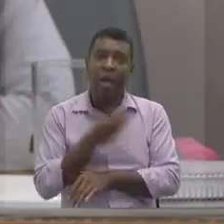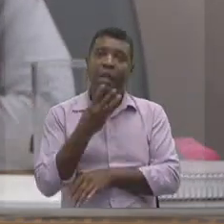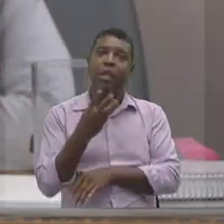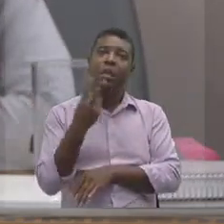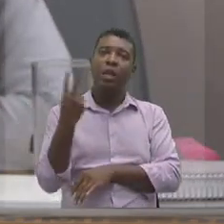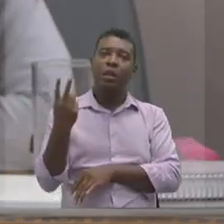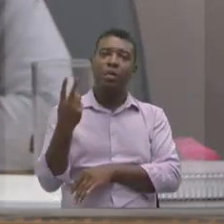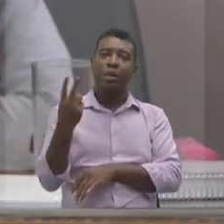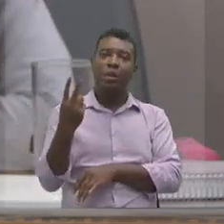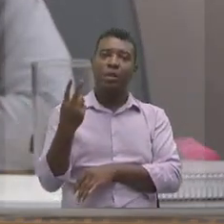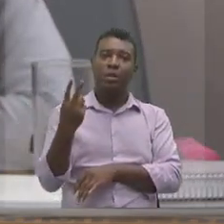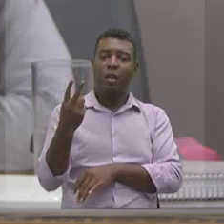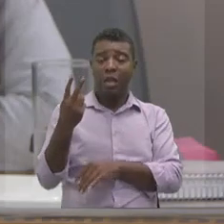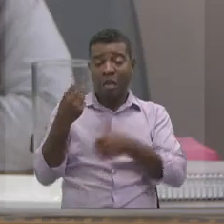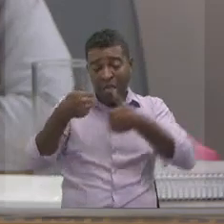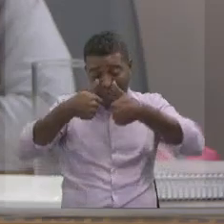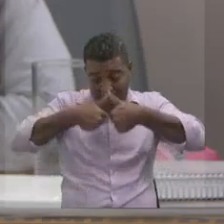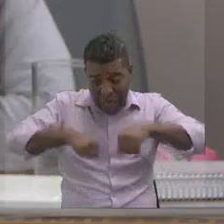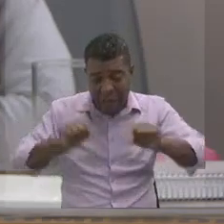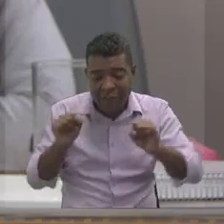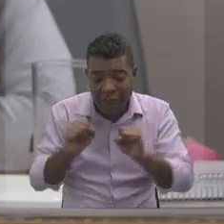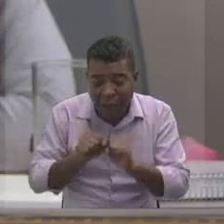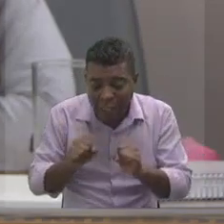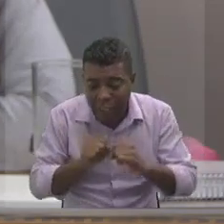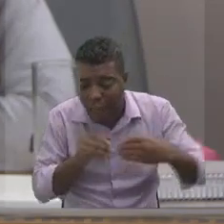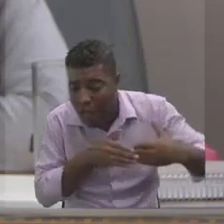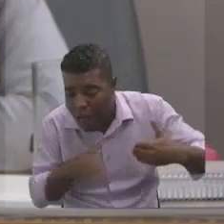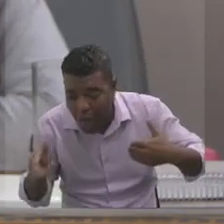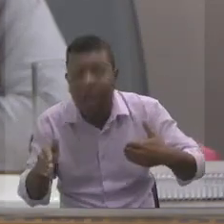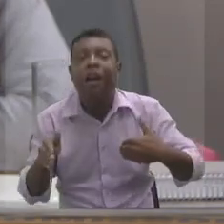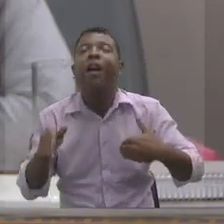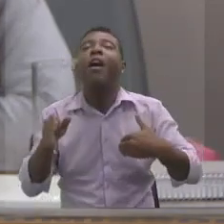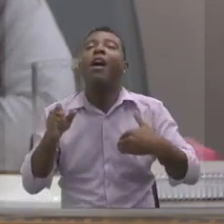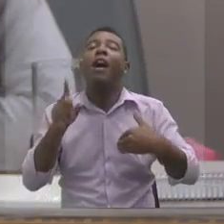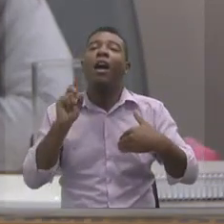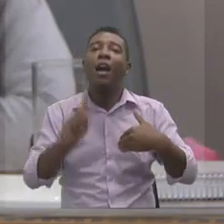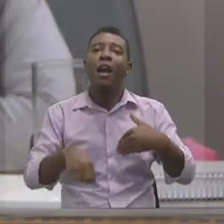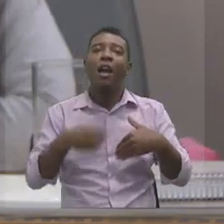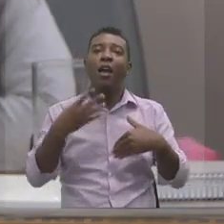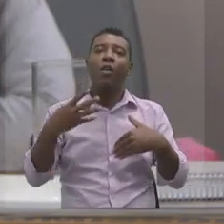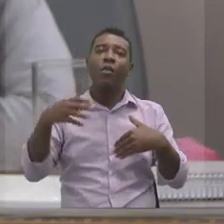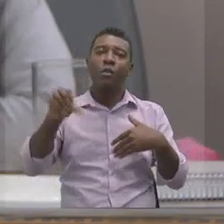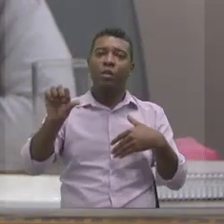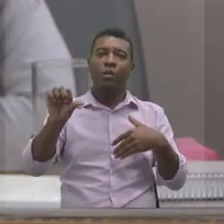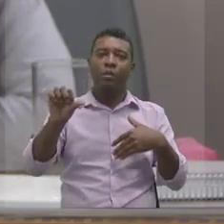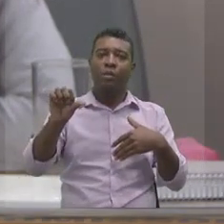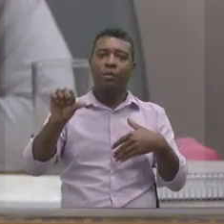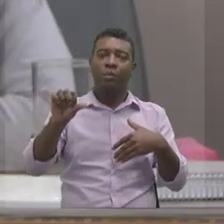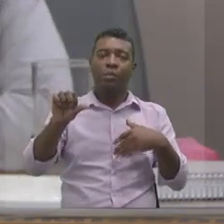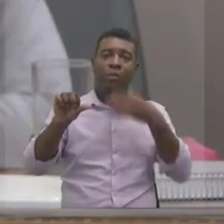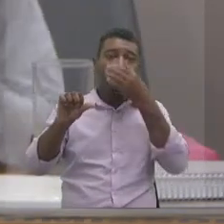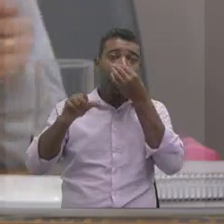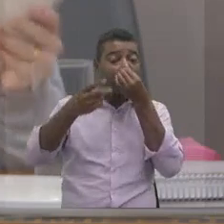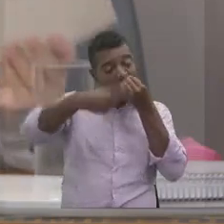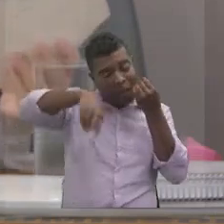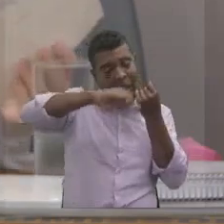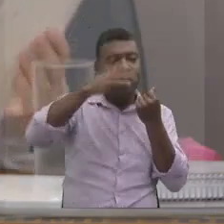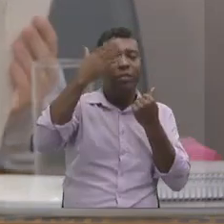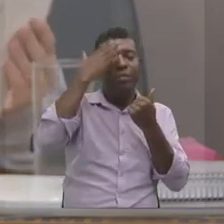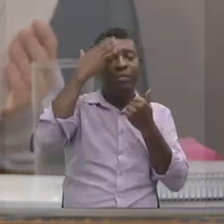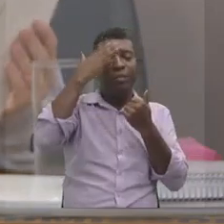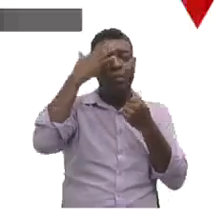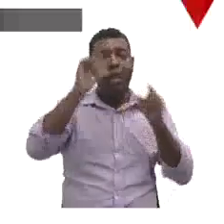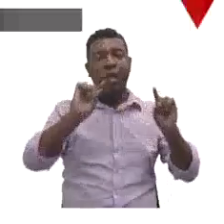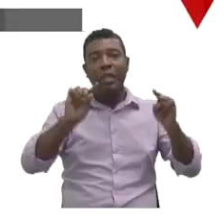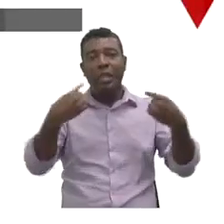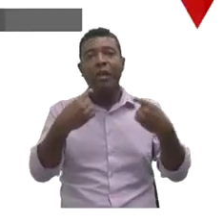49 né então assim de fato é um é uma outra fotografia a gente sabe do tamanho do nosso desafio mas